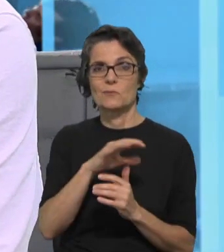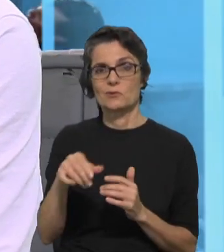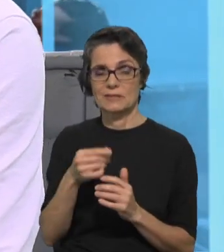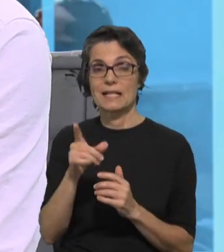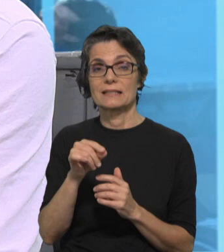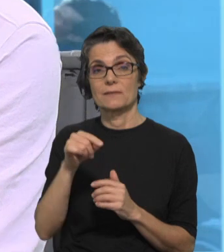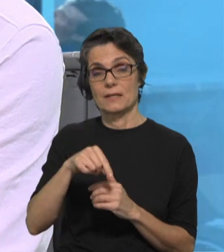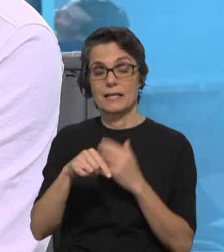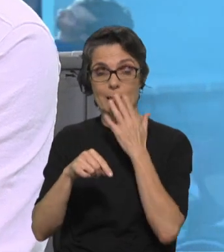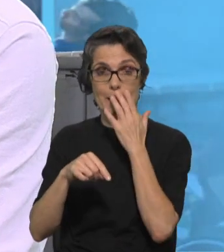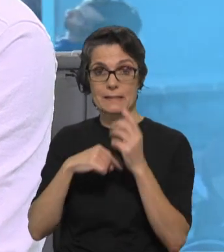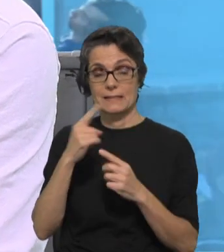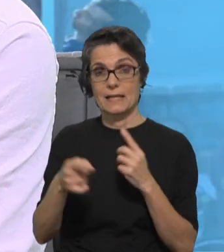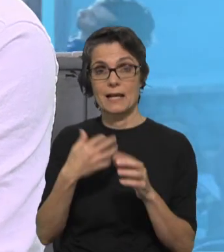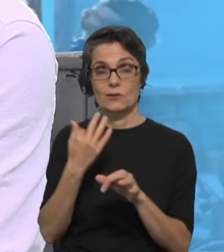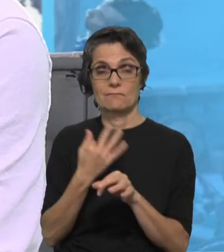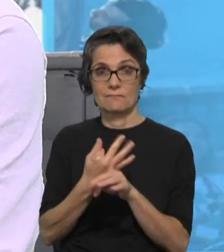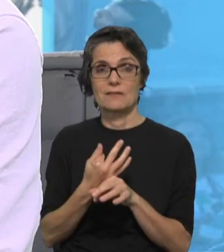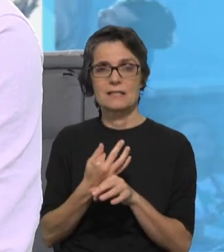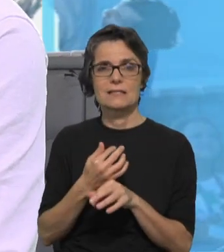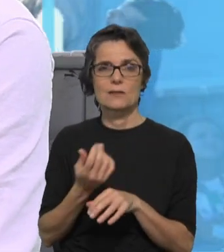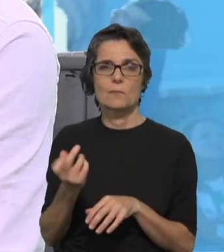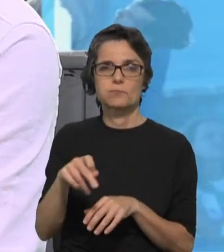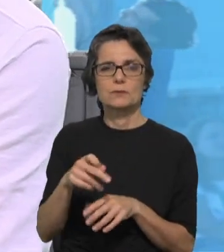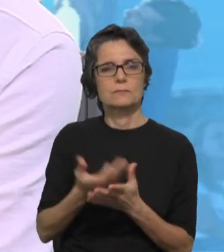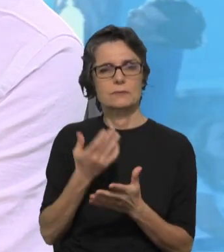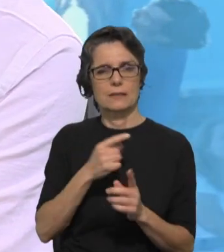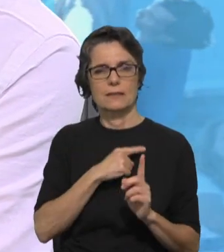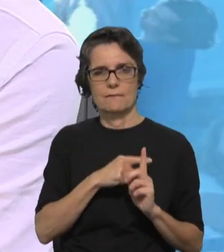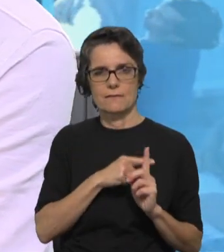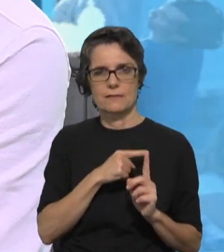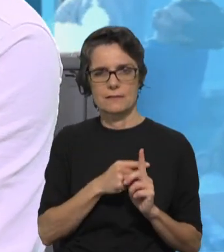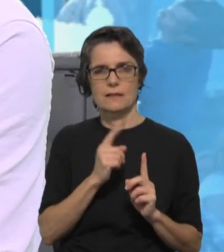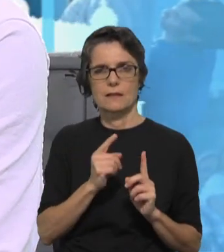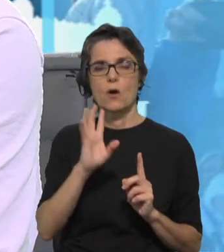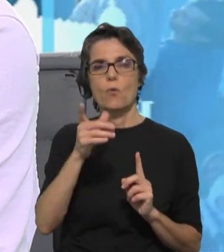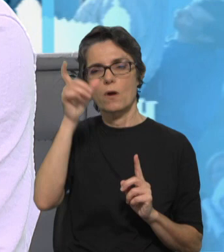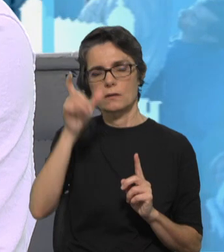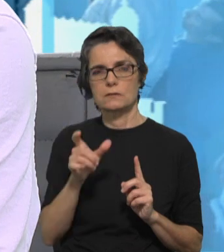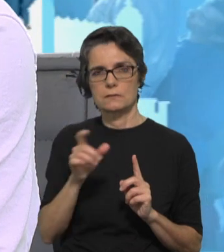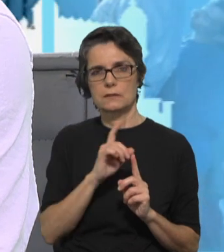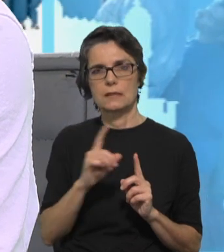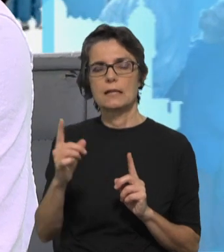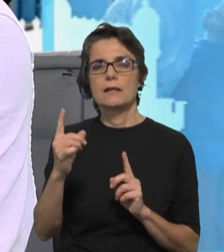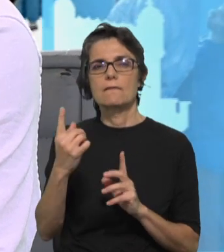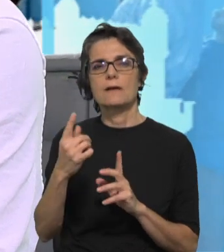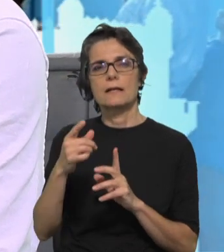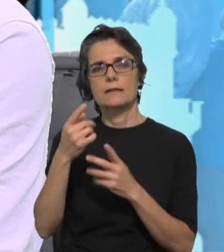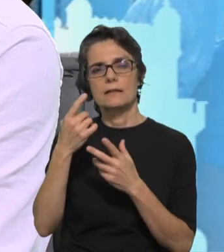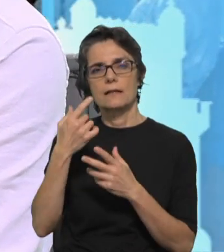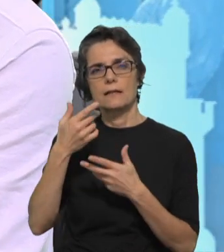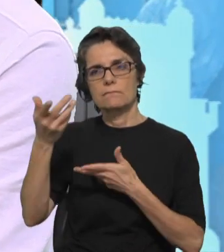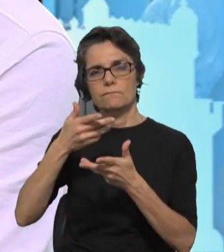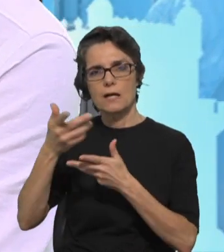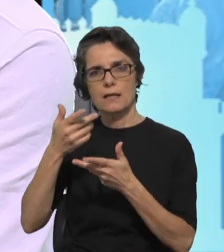anos de um episódio muito particular da vida de São Francisco, que foi o momento em que ele se dirige ao Egito para falar com o sultão, exatamente